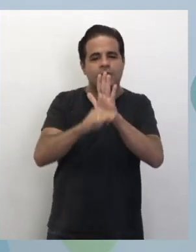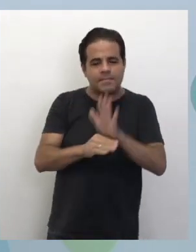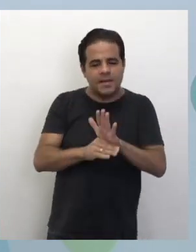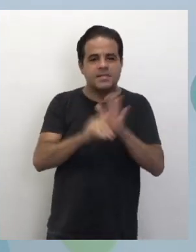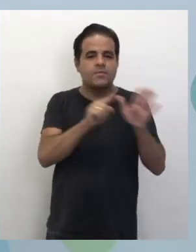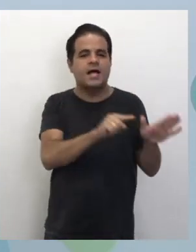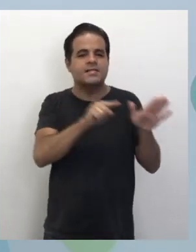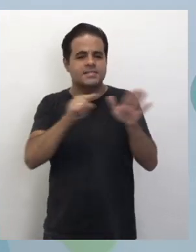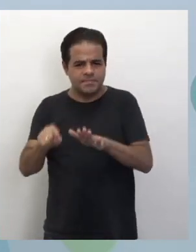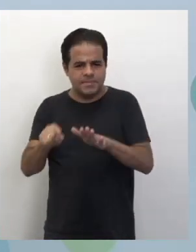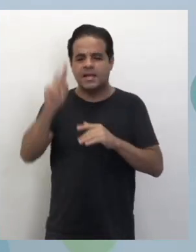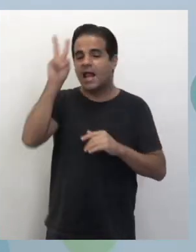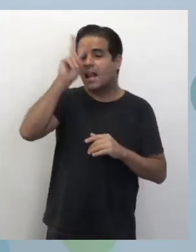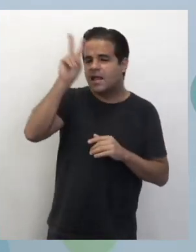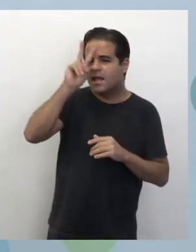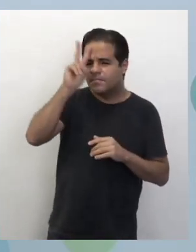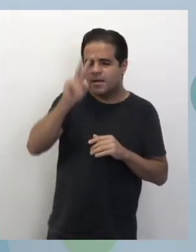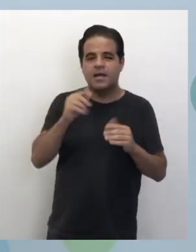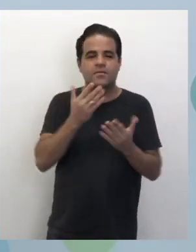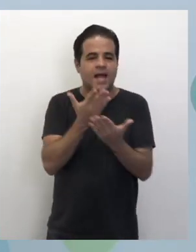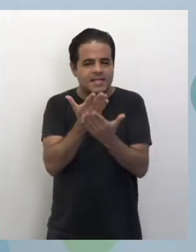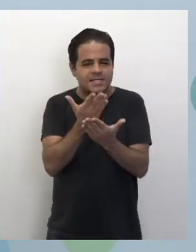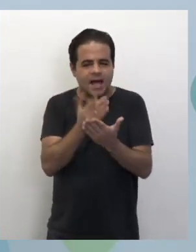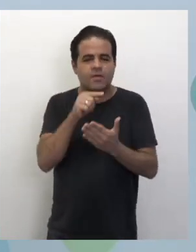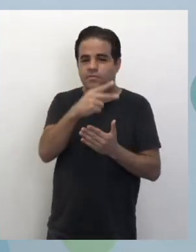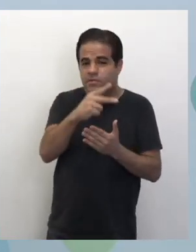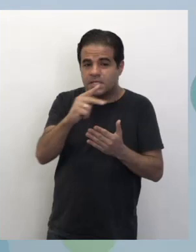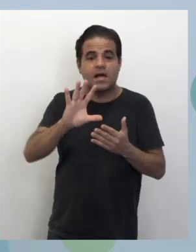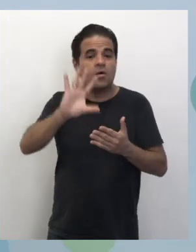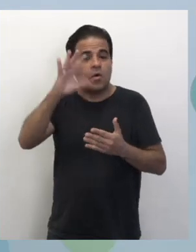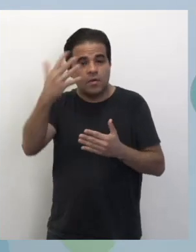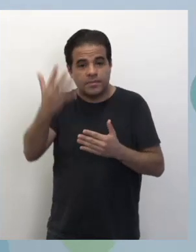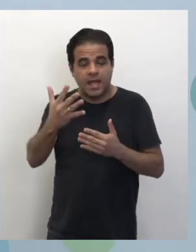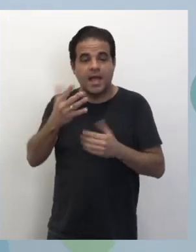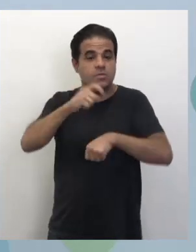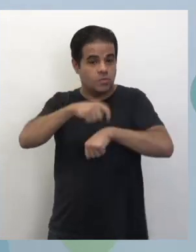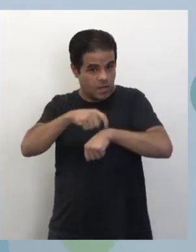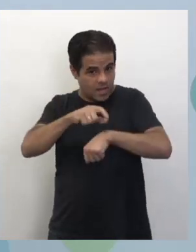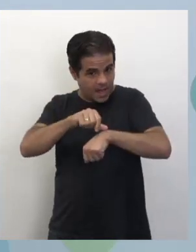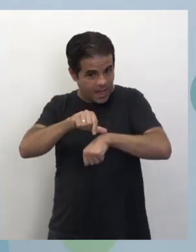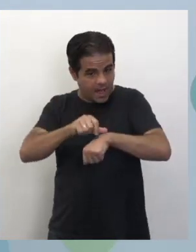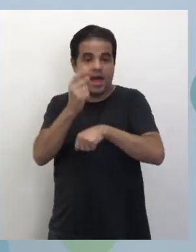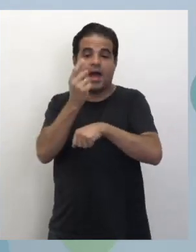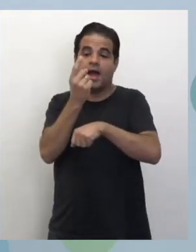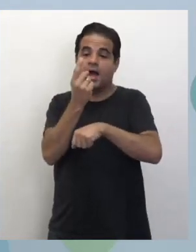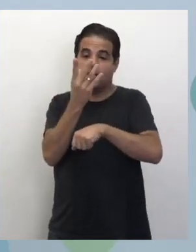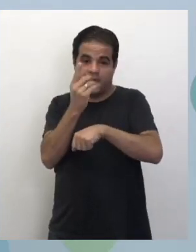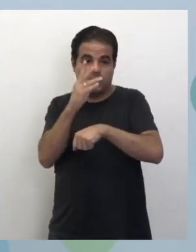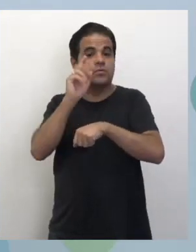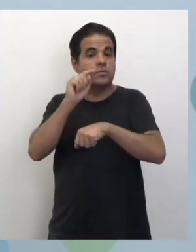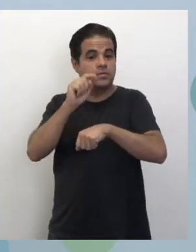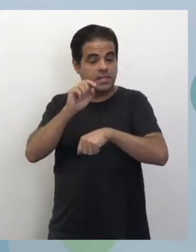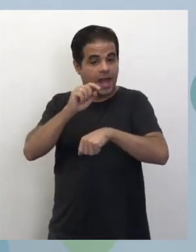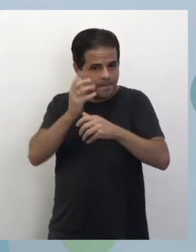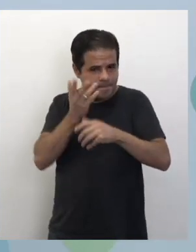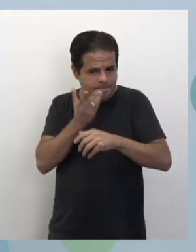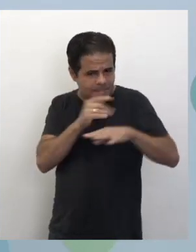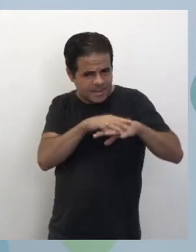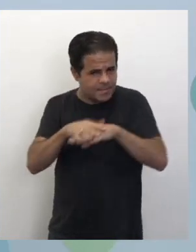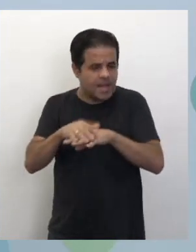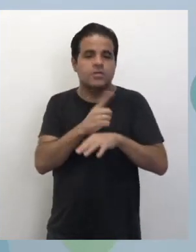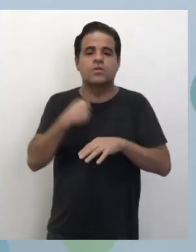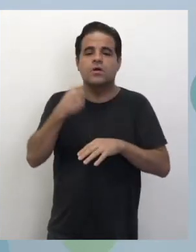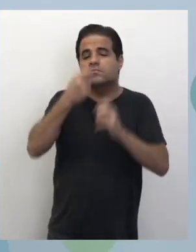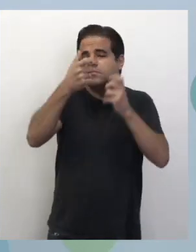semana. Lembrando que as aulas de vocês acontecem a partir das 14 horas. Em matemática, iremos trabalhar